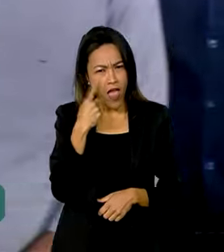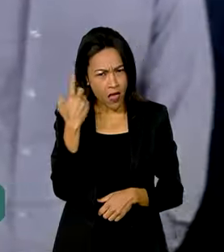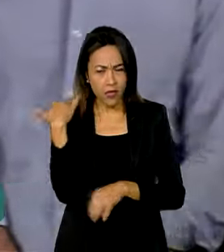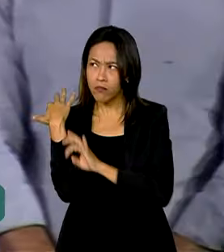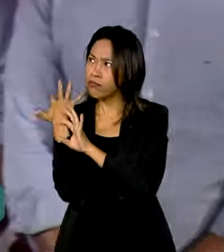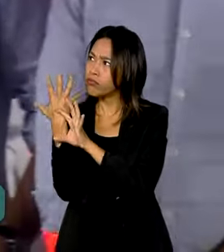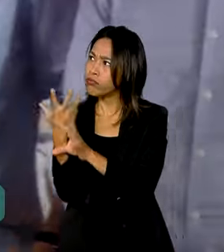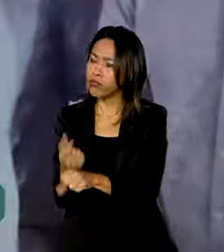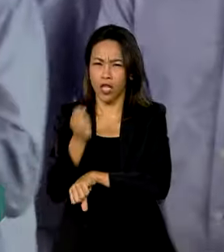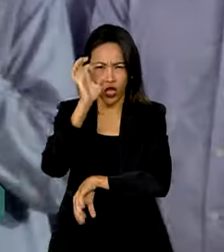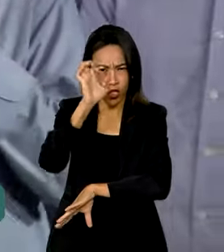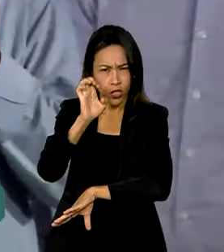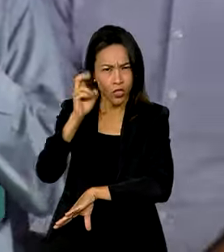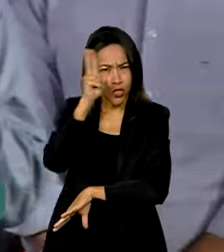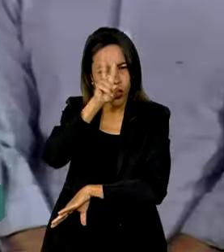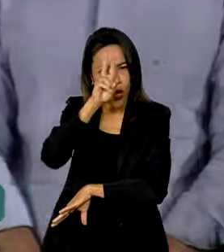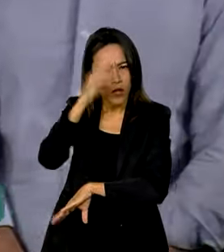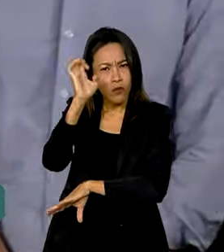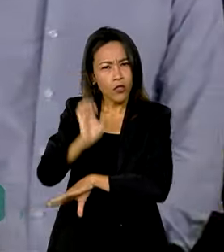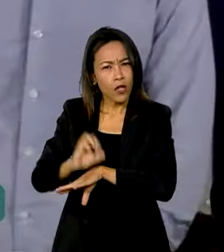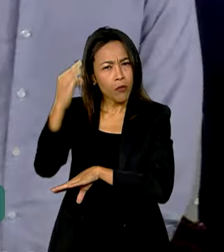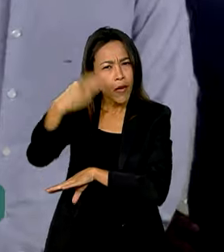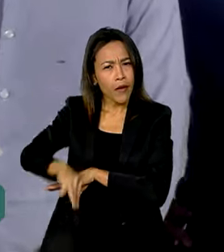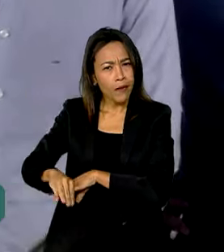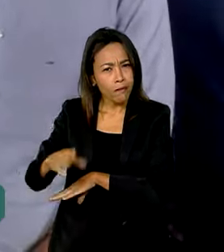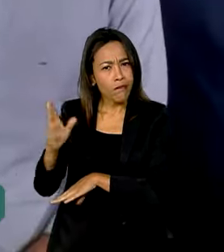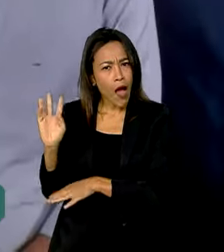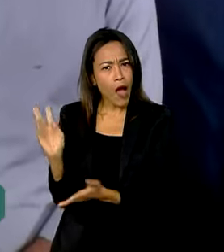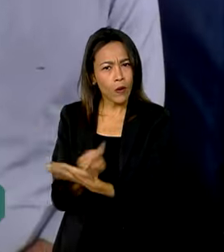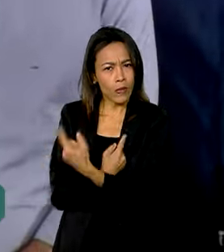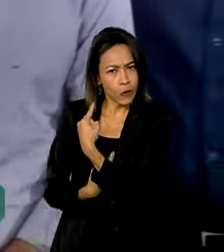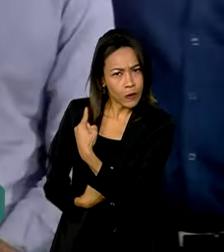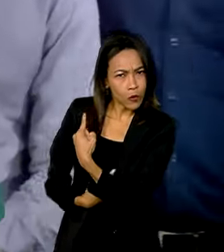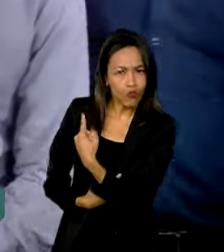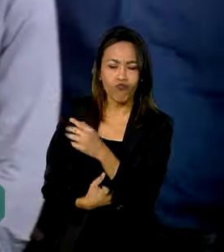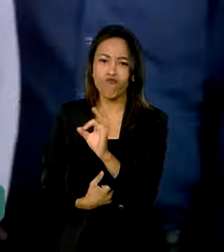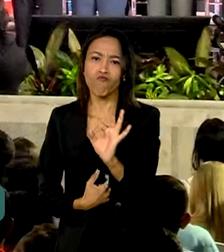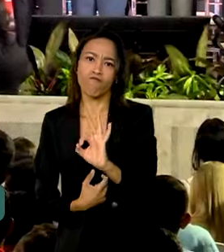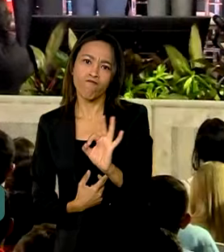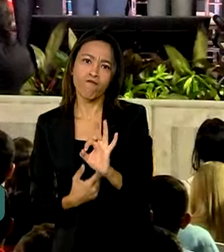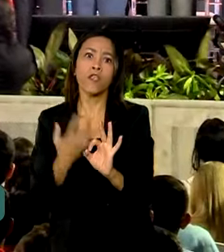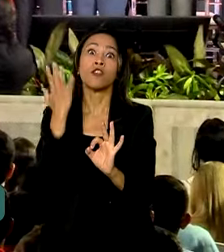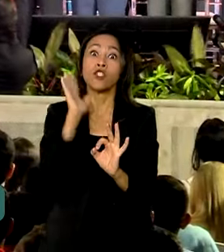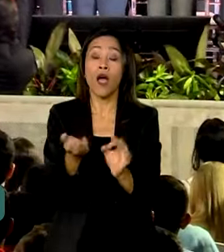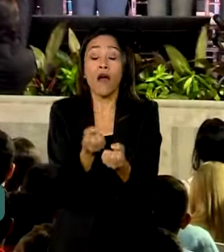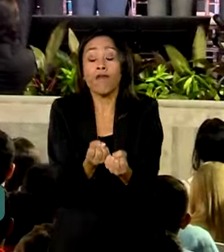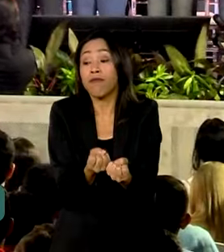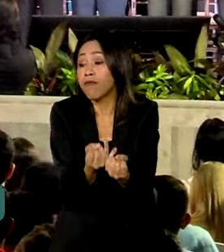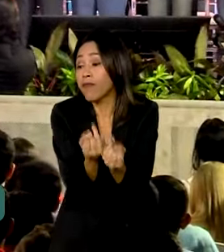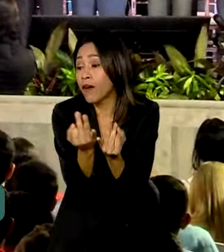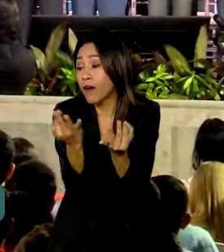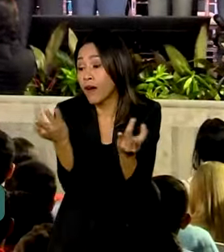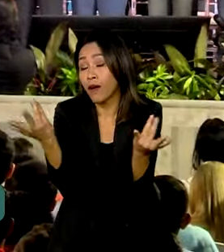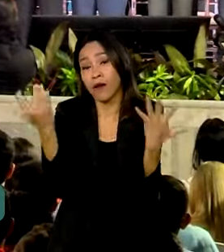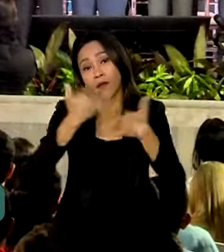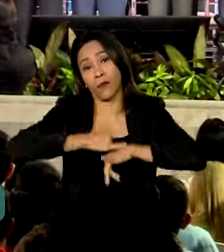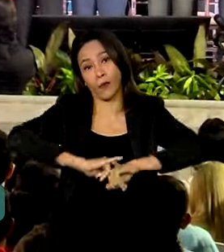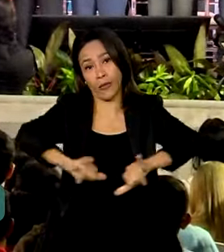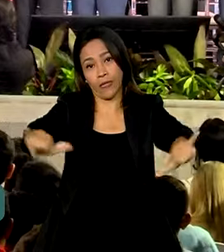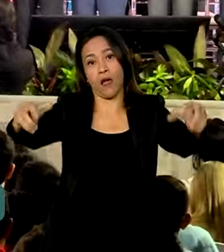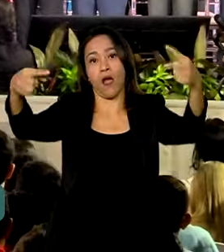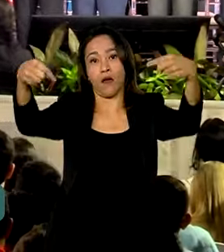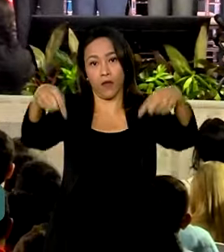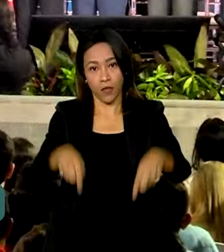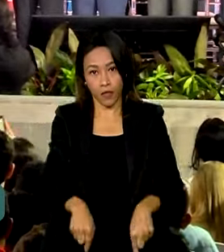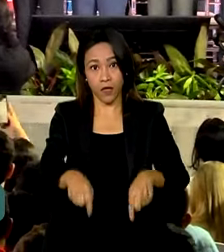isso. Porque não foi anunciar uma coisa, foi anunciar muitas e muitas coisas.